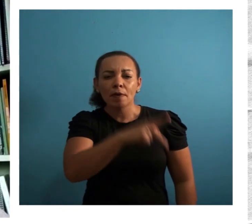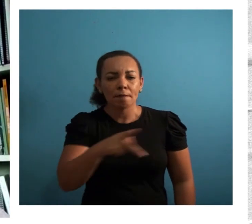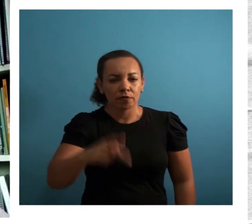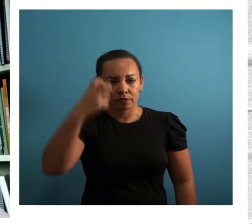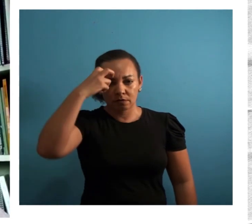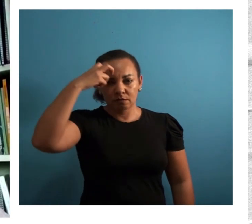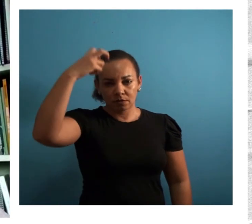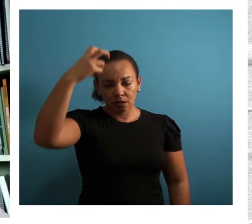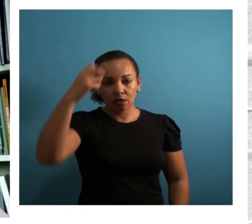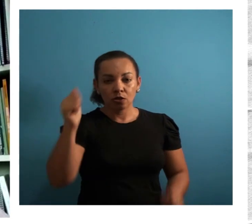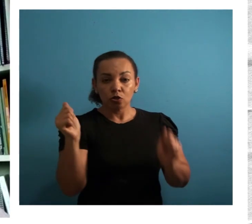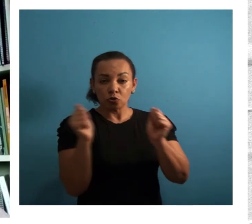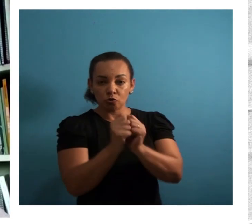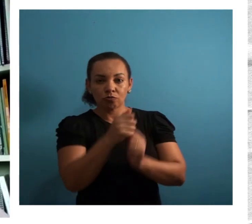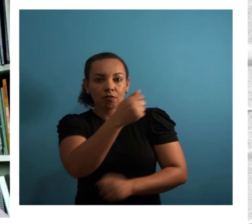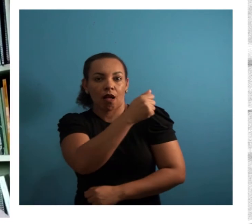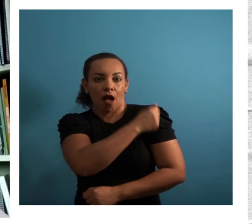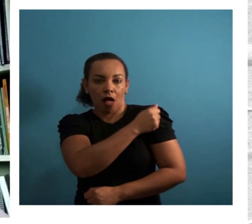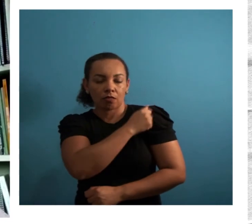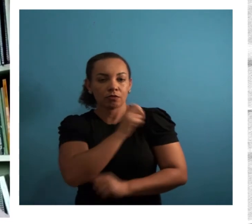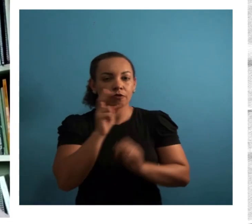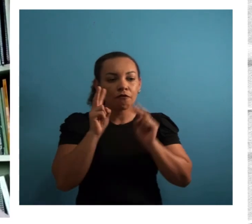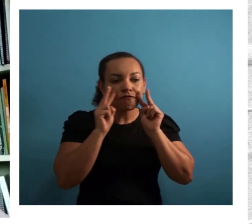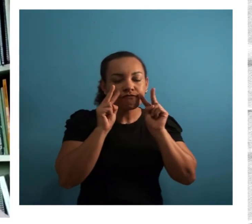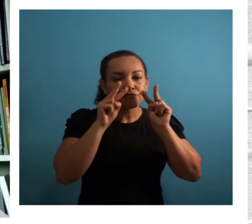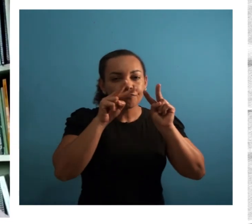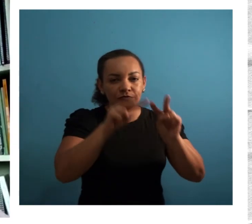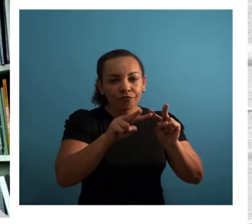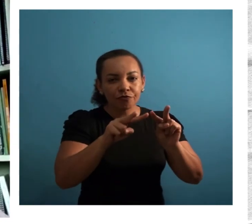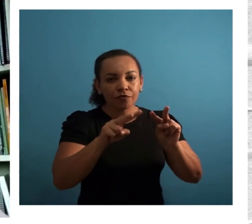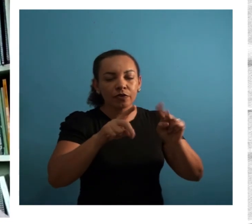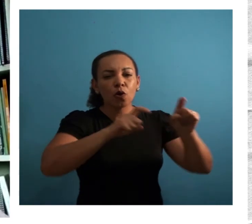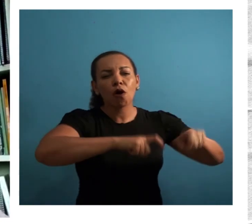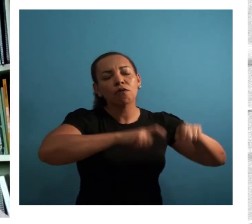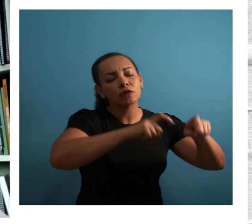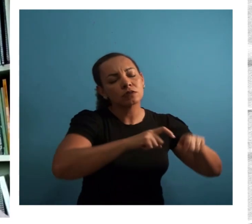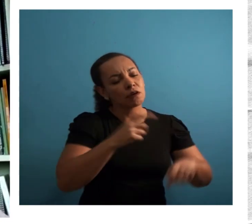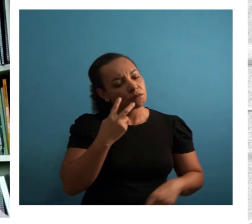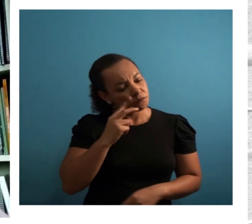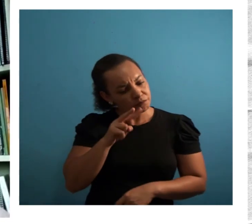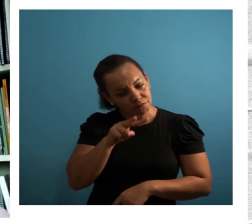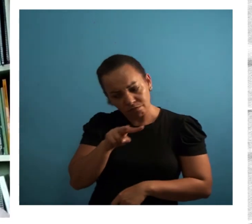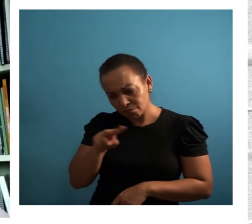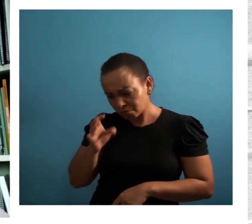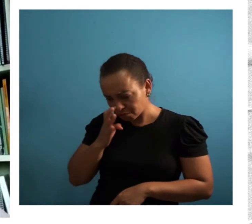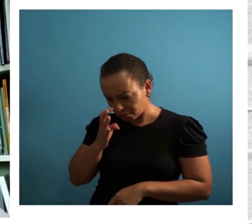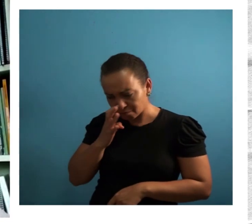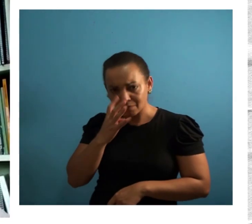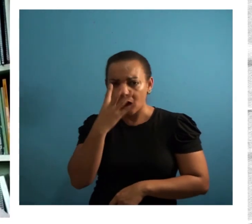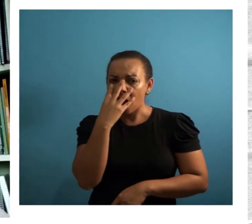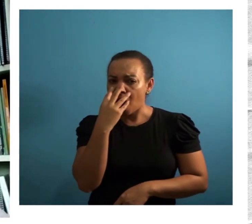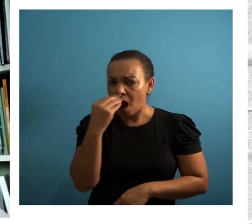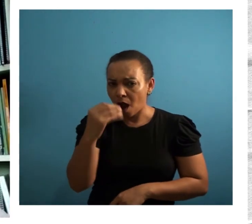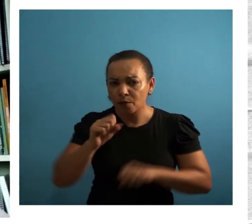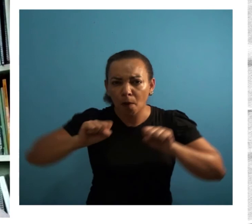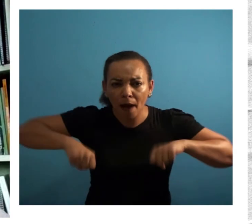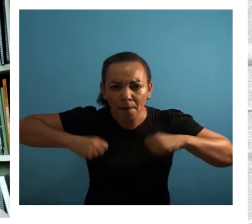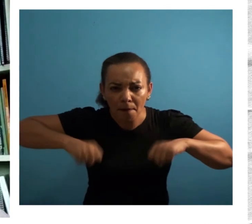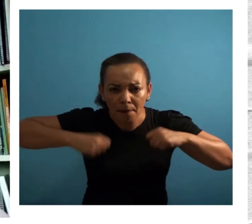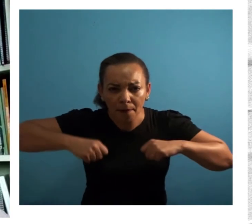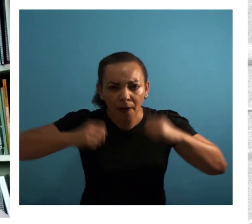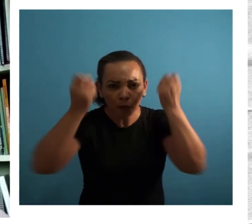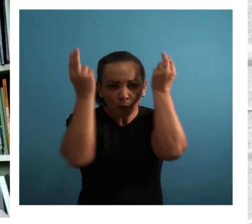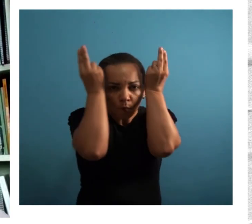alunos ao campo e viu uma raposa a correndo atrás de um coelho e os estudantes